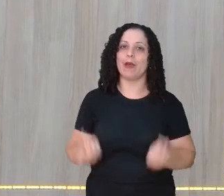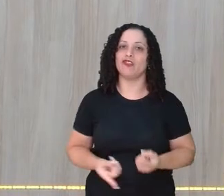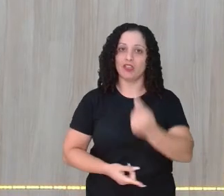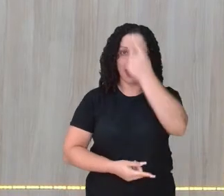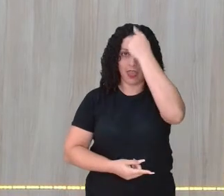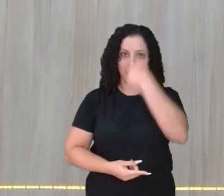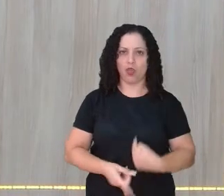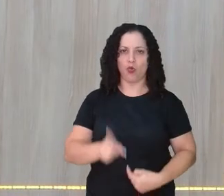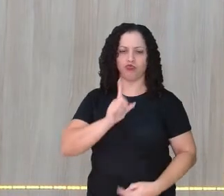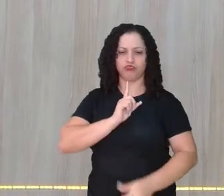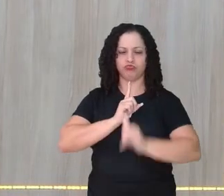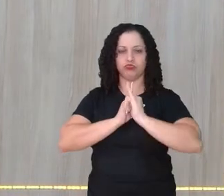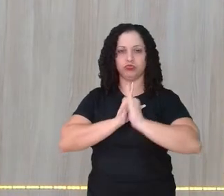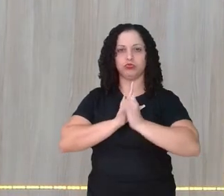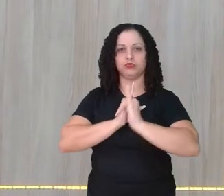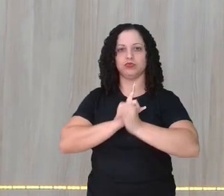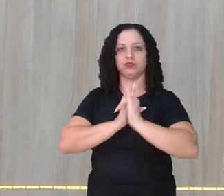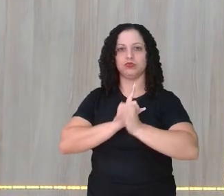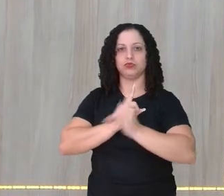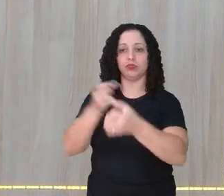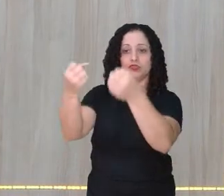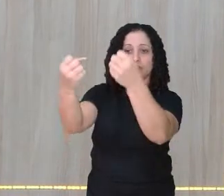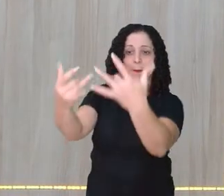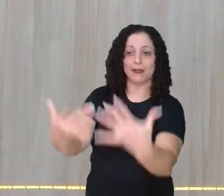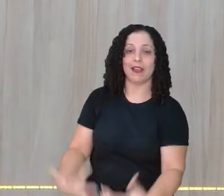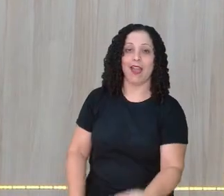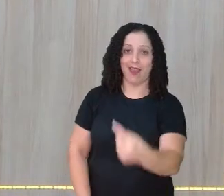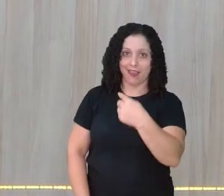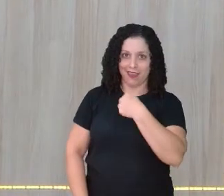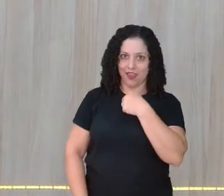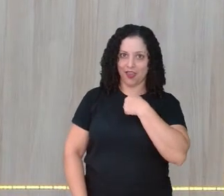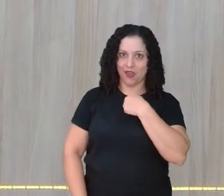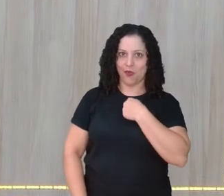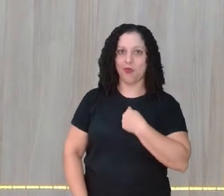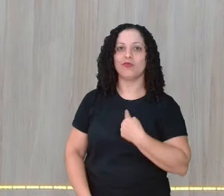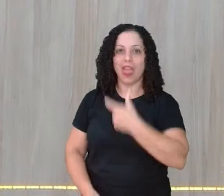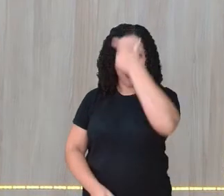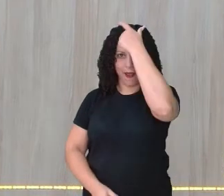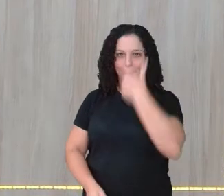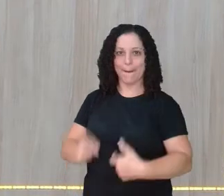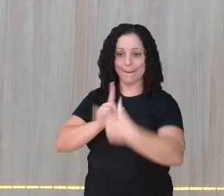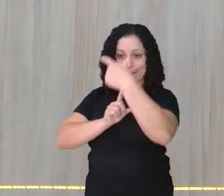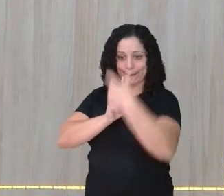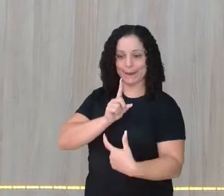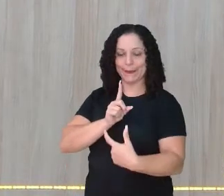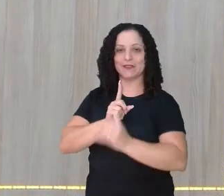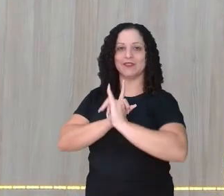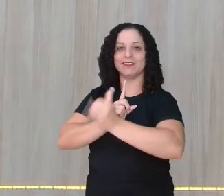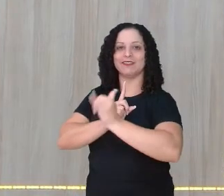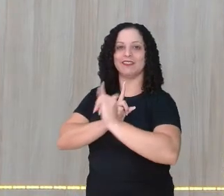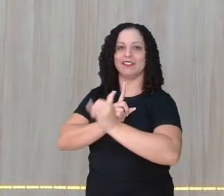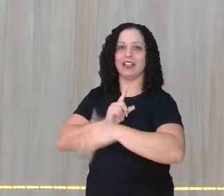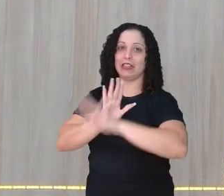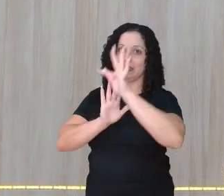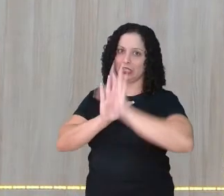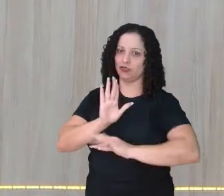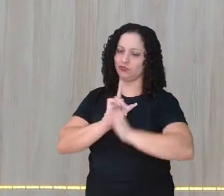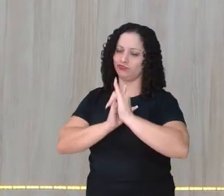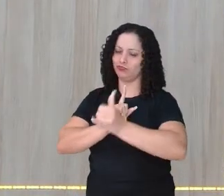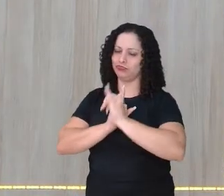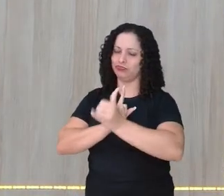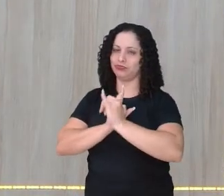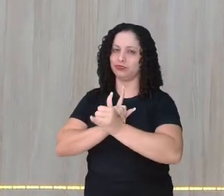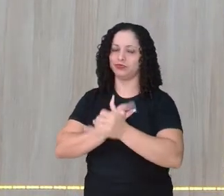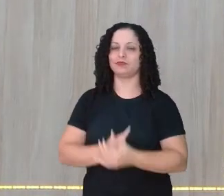estou narrando um fato para alguém, eu sou aí então a narradora do texto. Como a